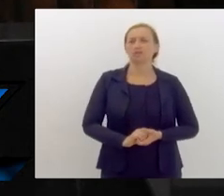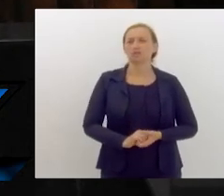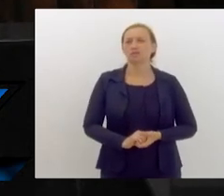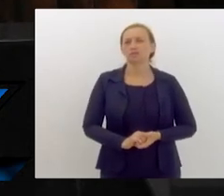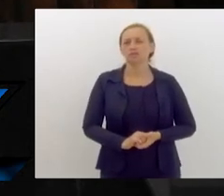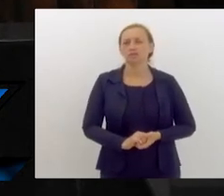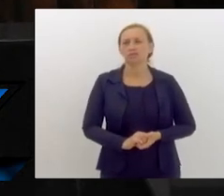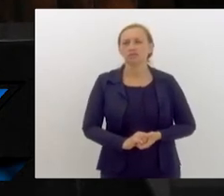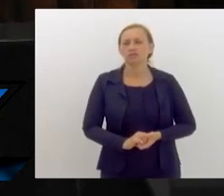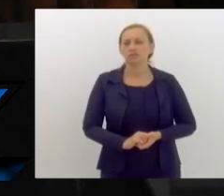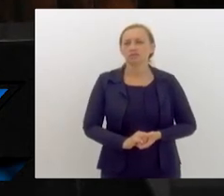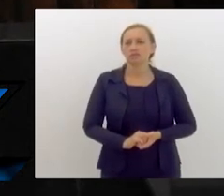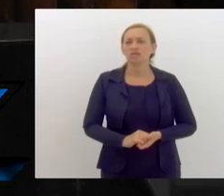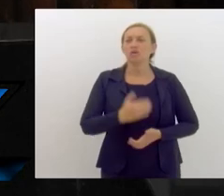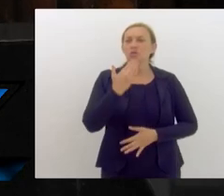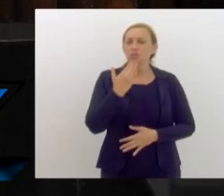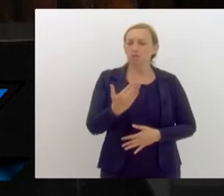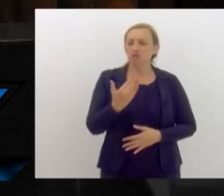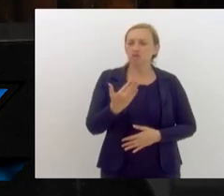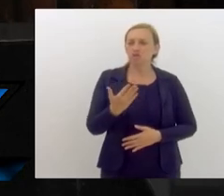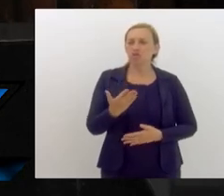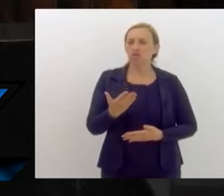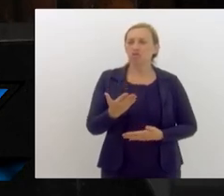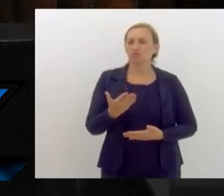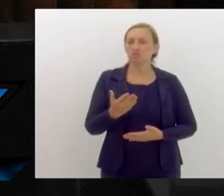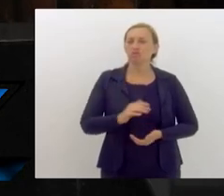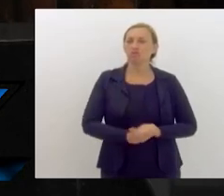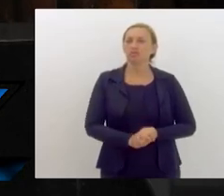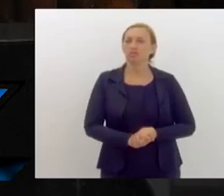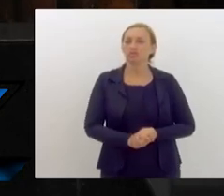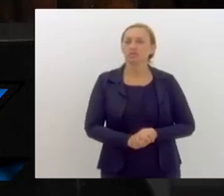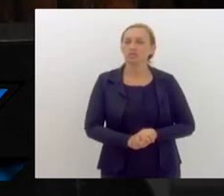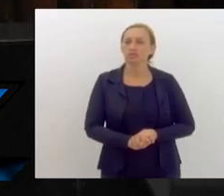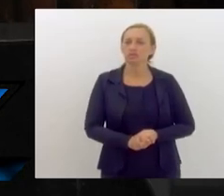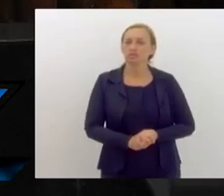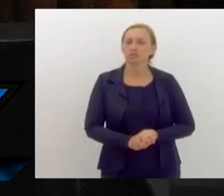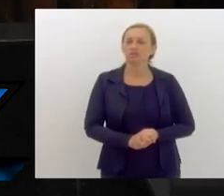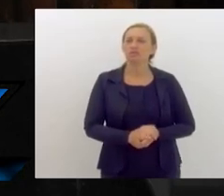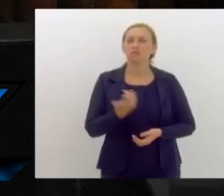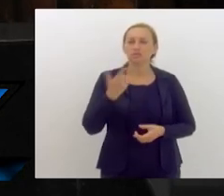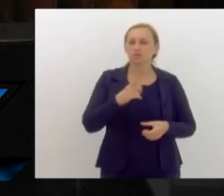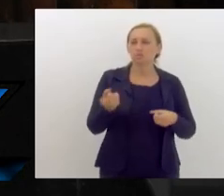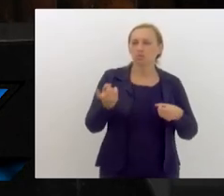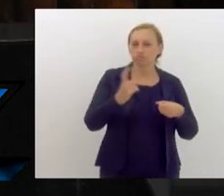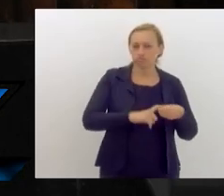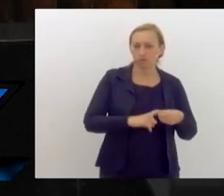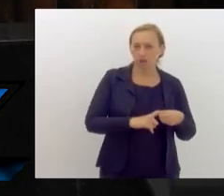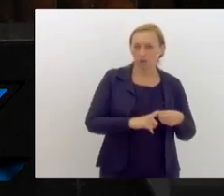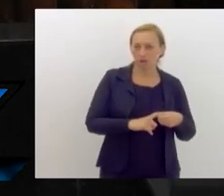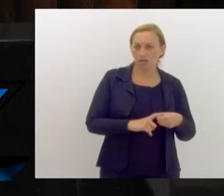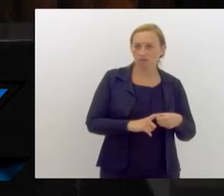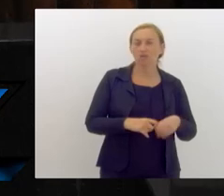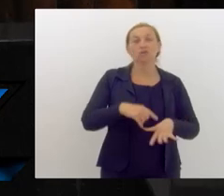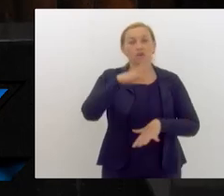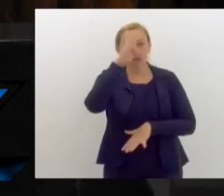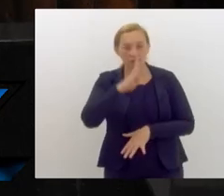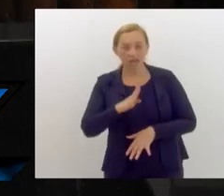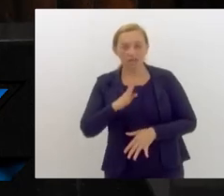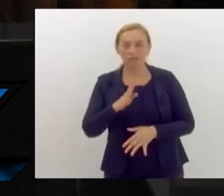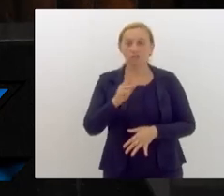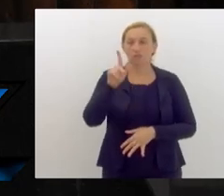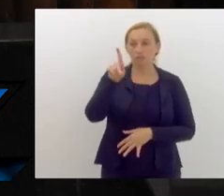a gente através do pedido de ação popular conseguiu retomar com a isenção dos pedágios